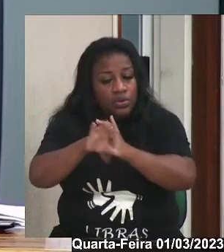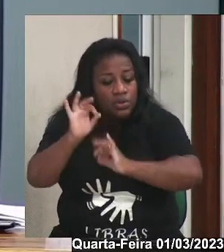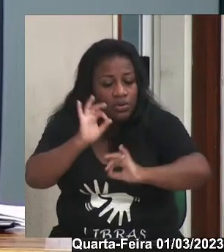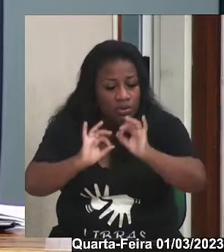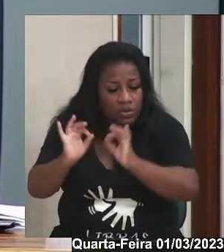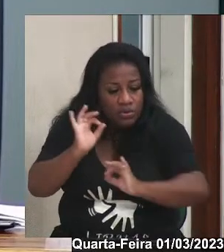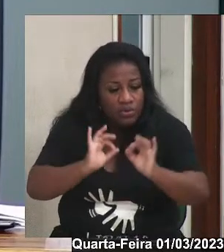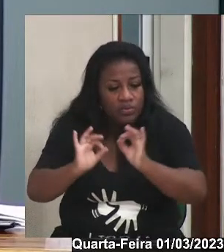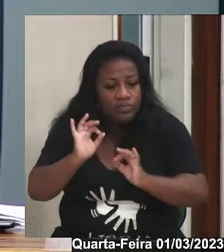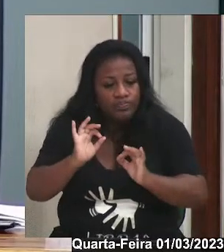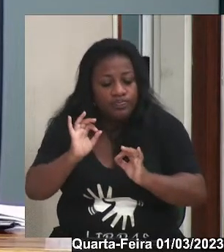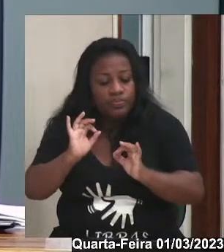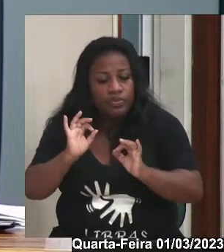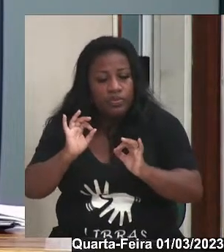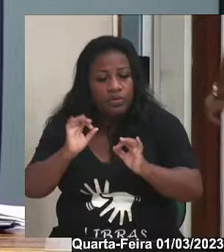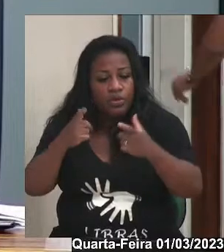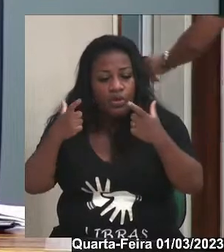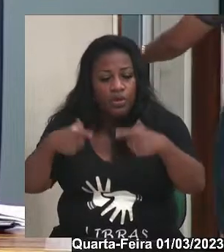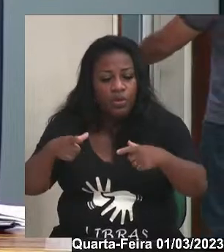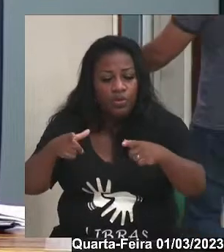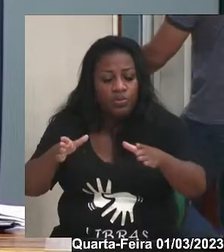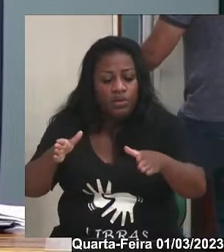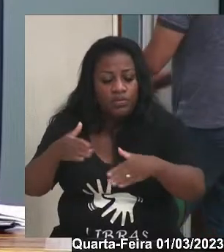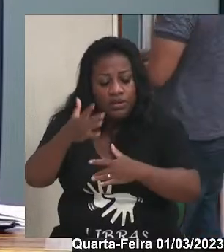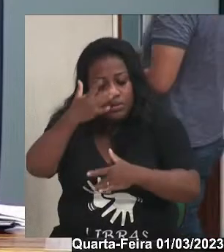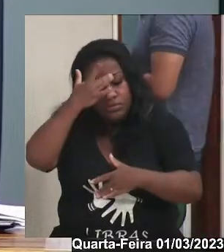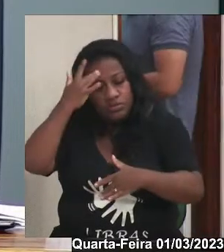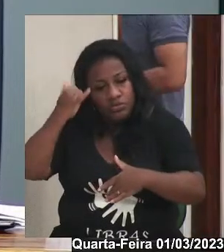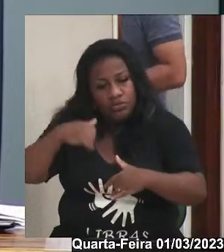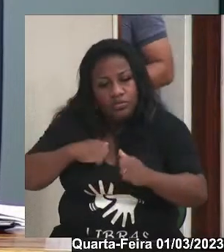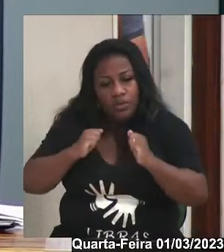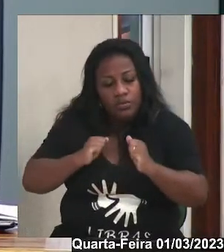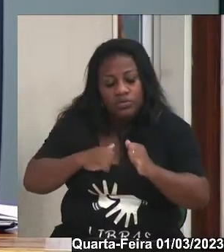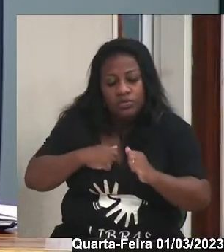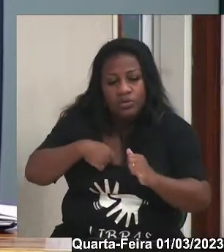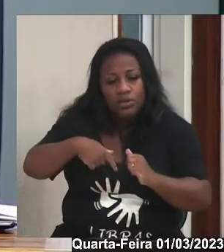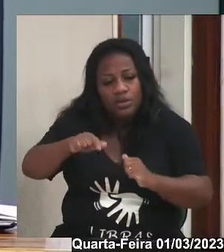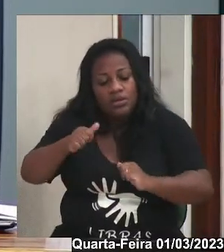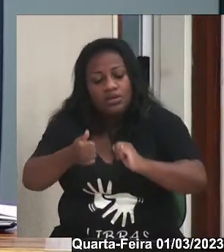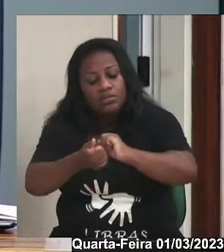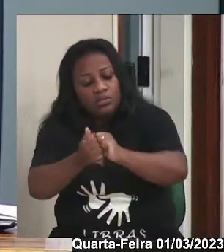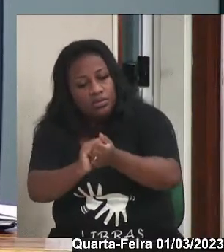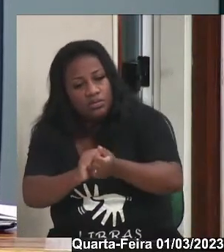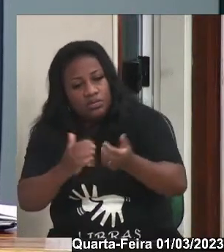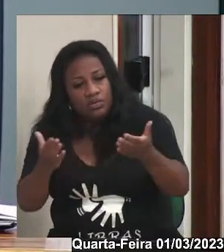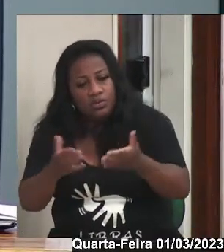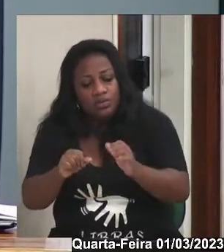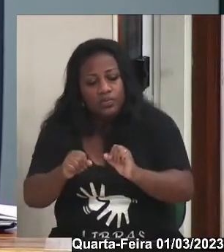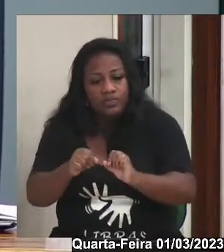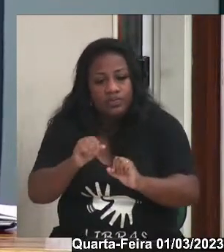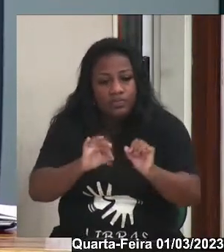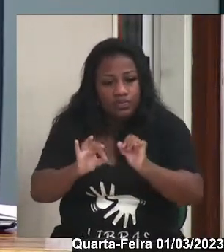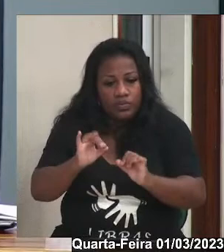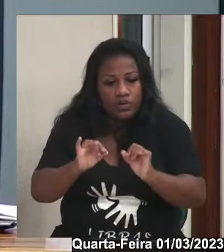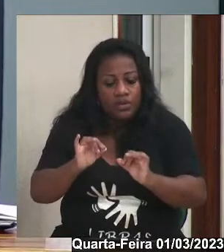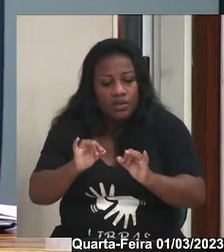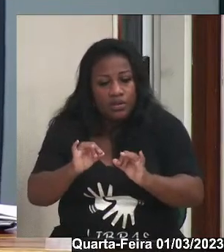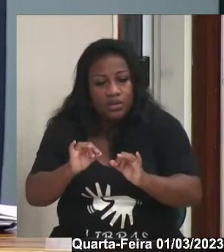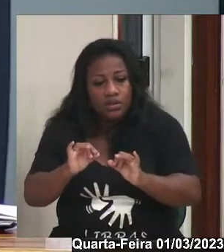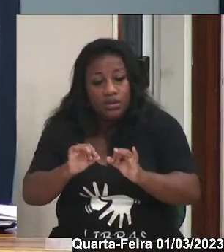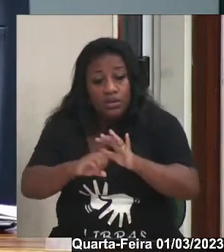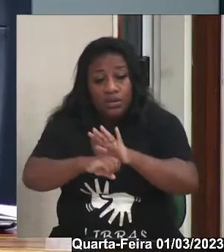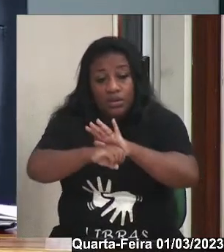fonte aquática para uso comum dos frequentadores, fonte de interação, dentro do Parque da Lagoa Francisco